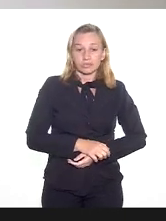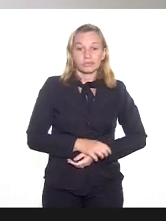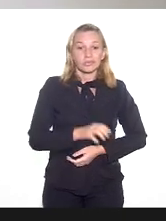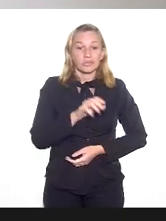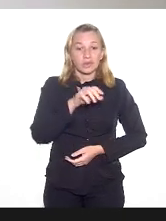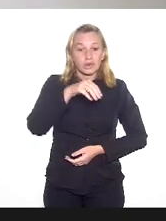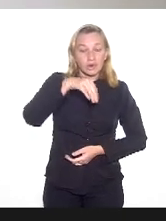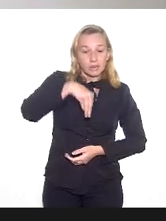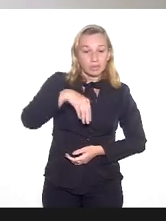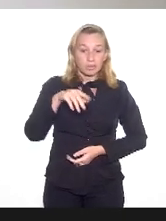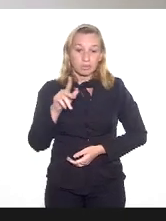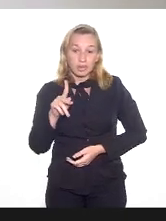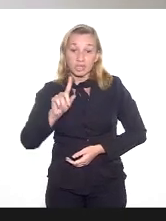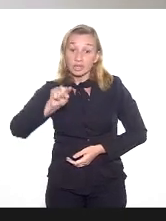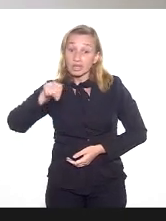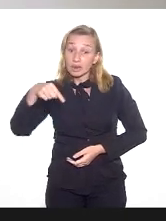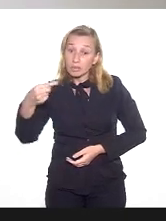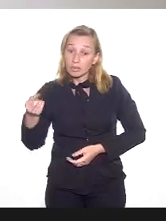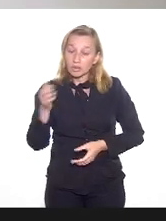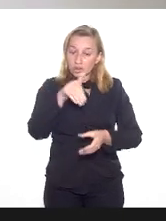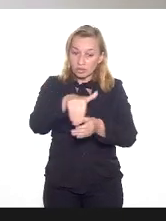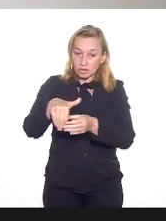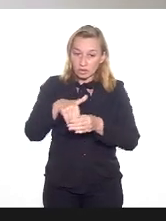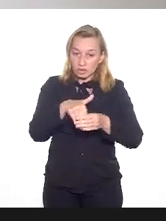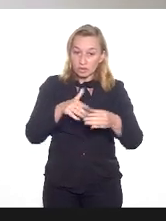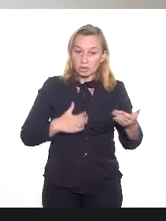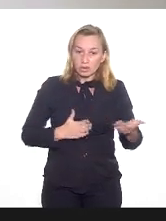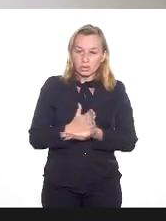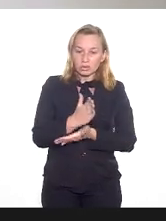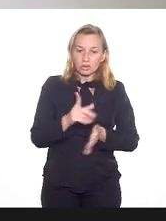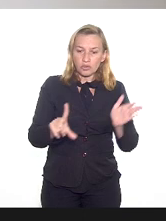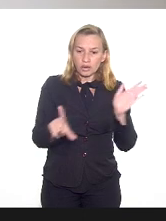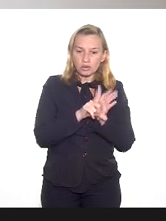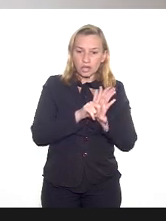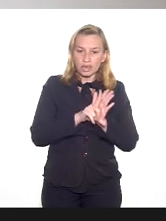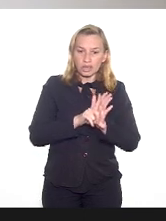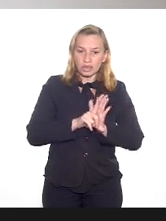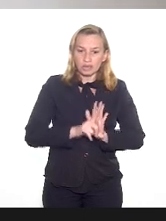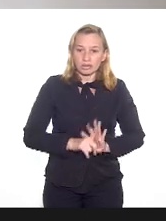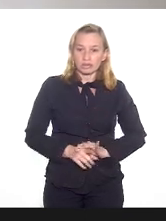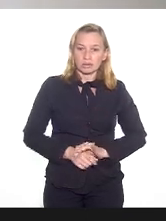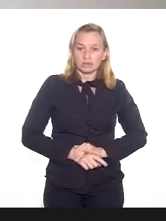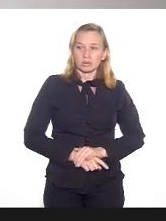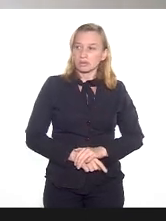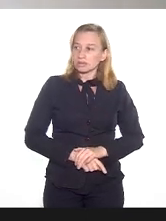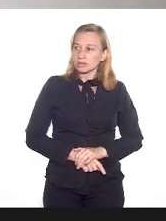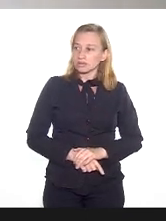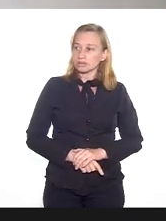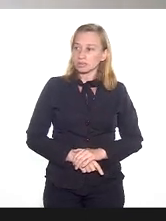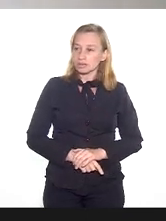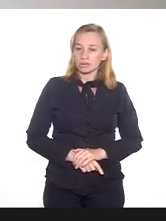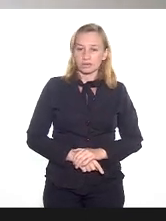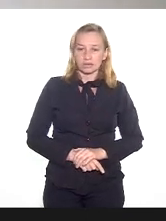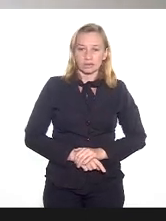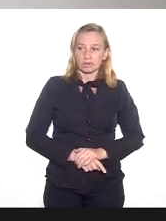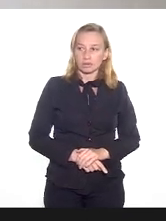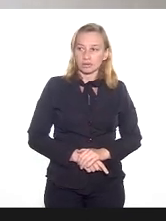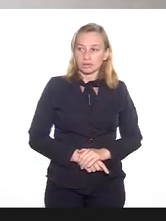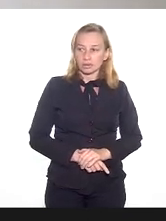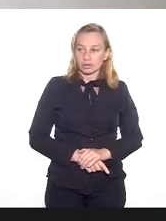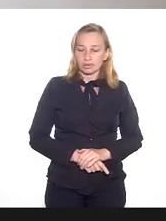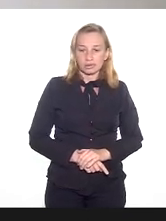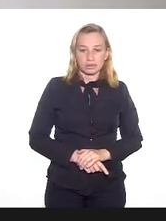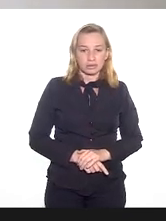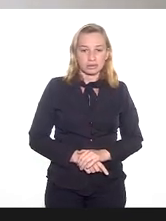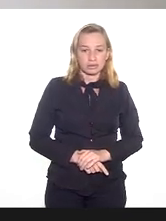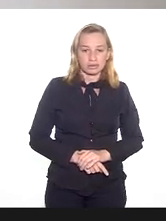MP, após a votação dos projetos de lei. Pode ser? Vou sugerir que a gente faça a votação dos projetos